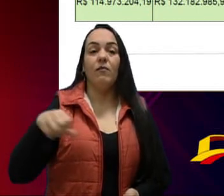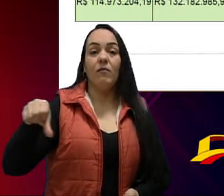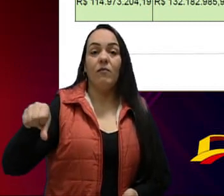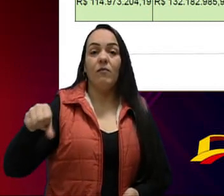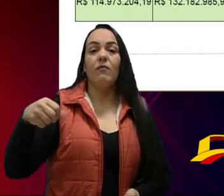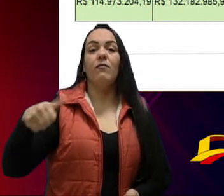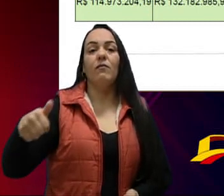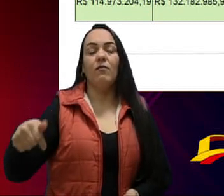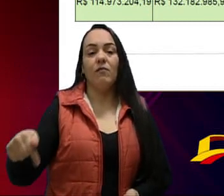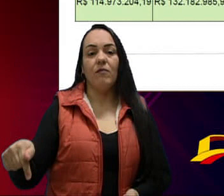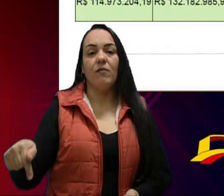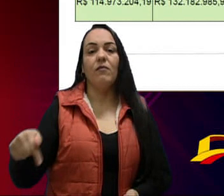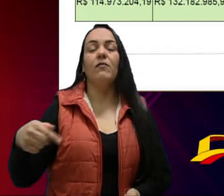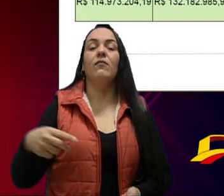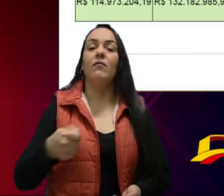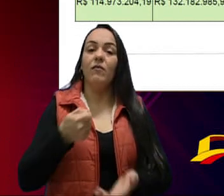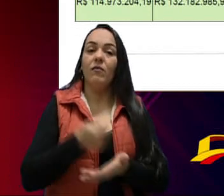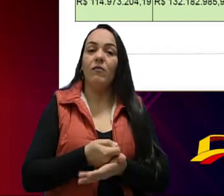997447576